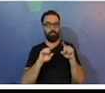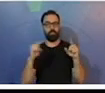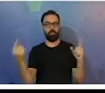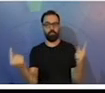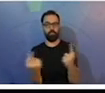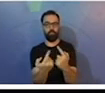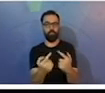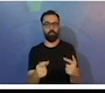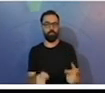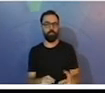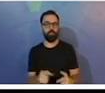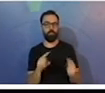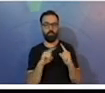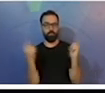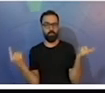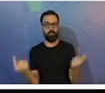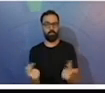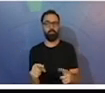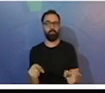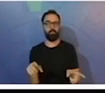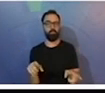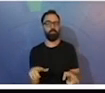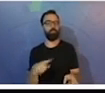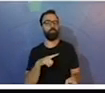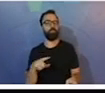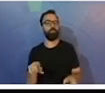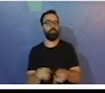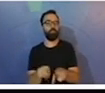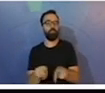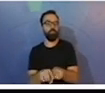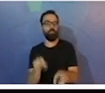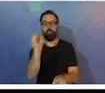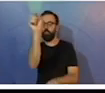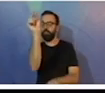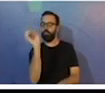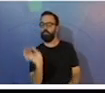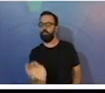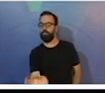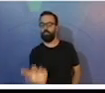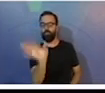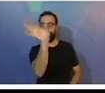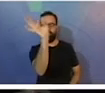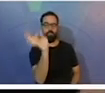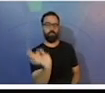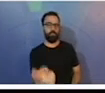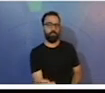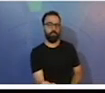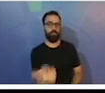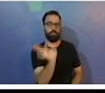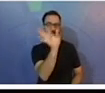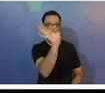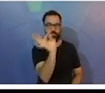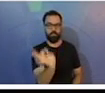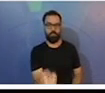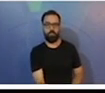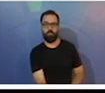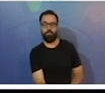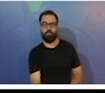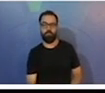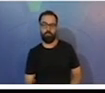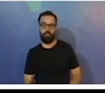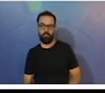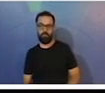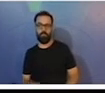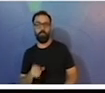paralelos, há outras linhas imaginárias? Acabamos de ver que sim, essas linhas verticais, sim.